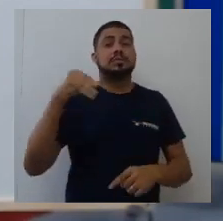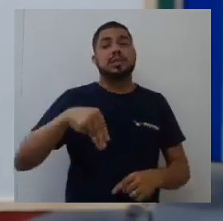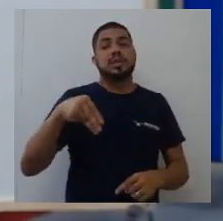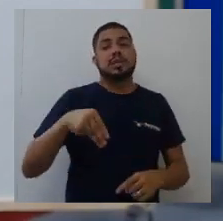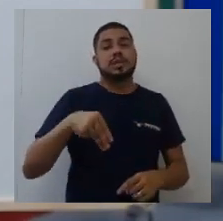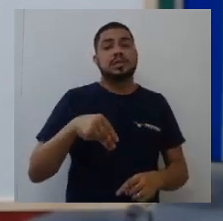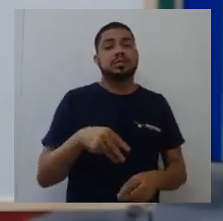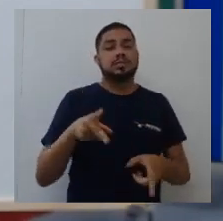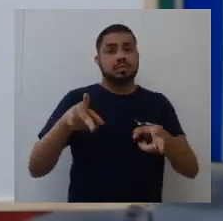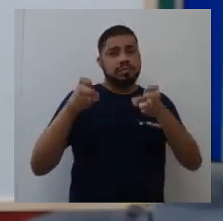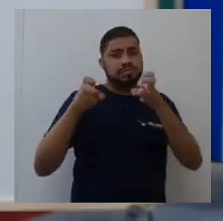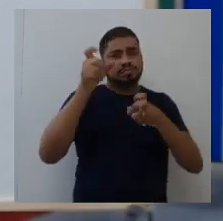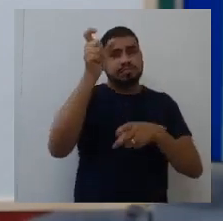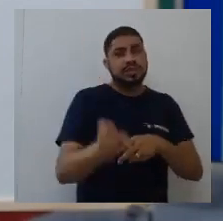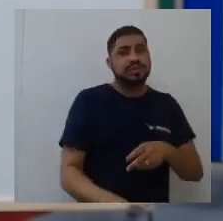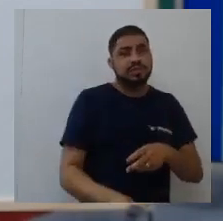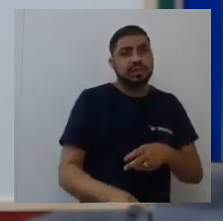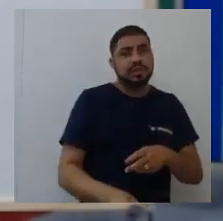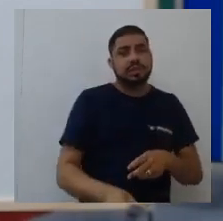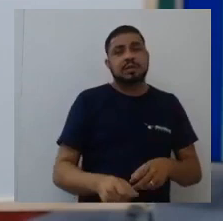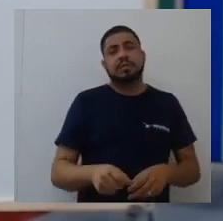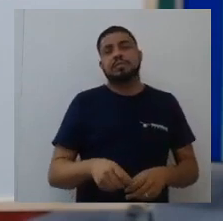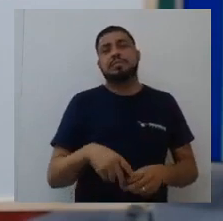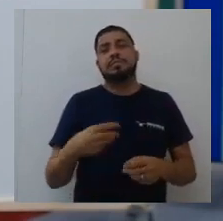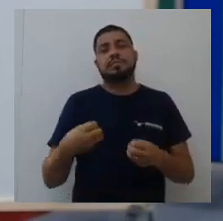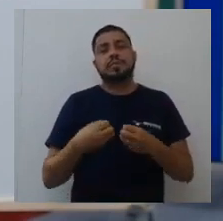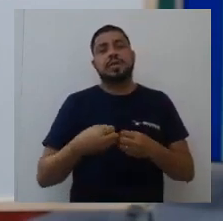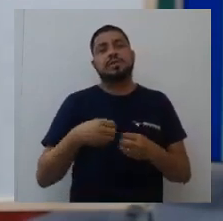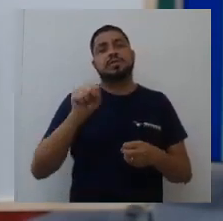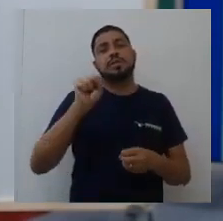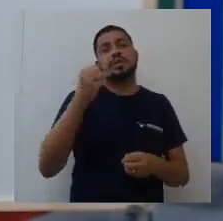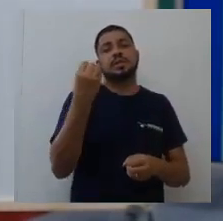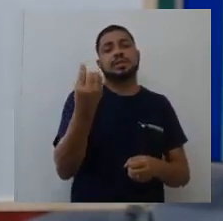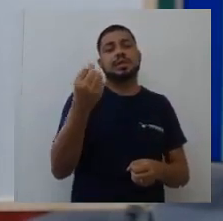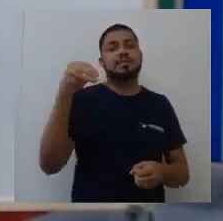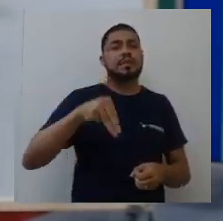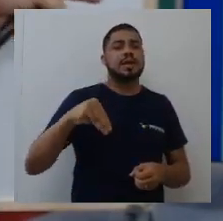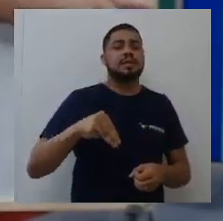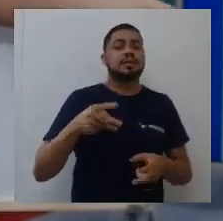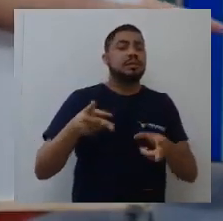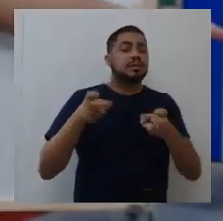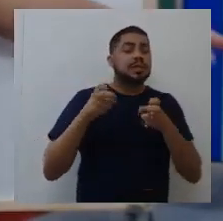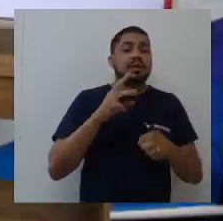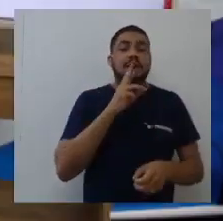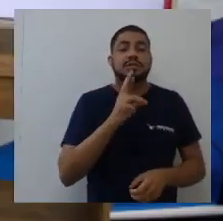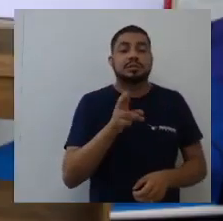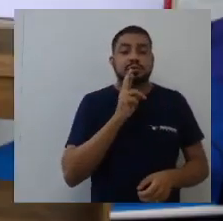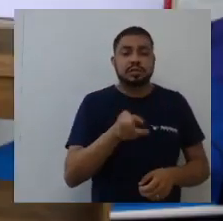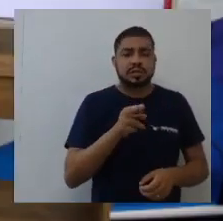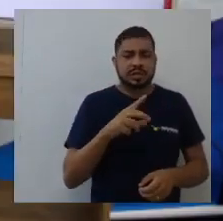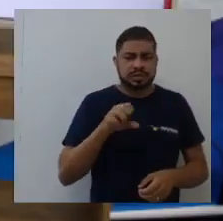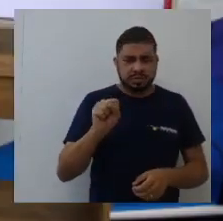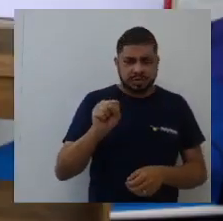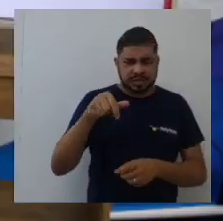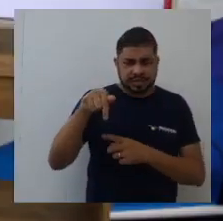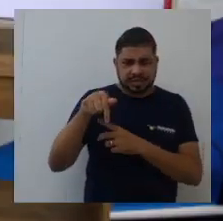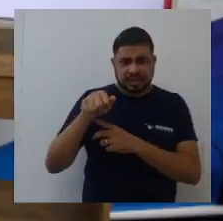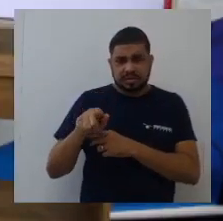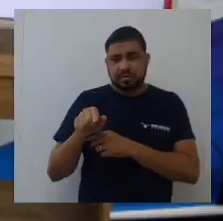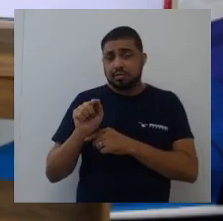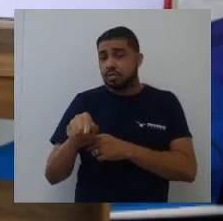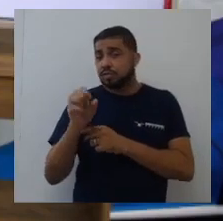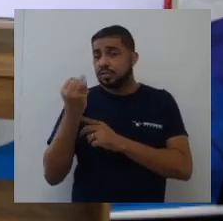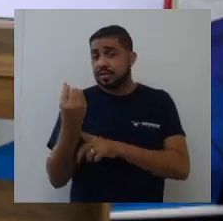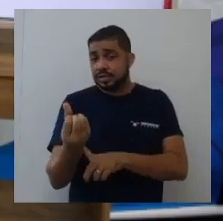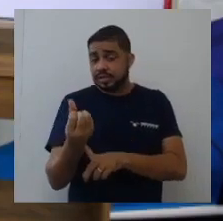observador. Ou seja, algo perto de 86 metros. Você observa que na nossa resposta, o 87,6